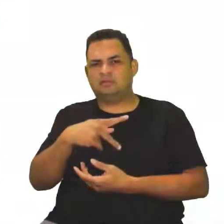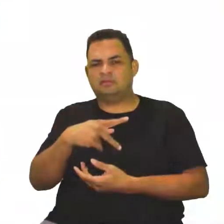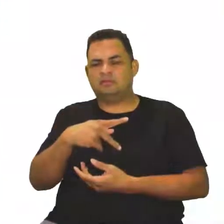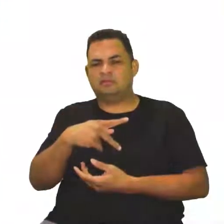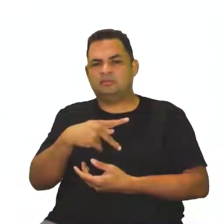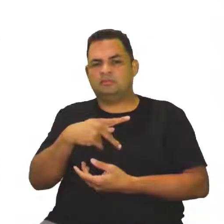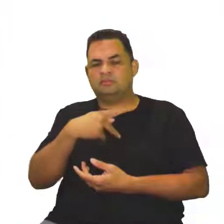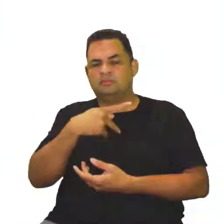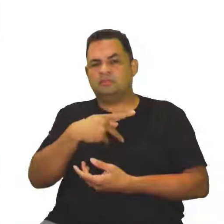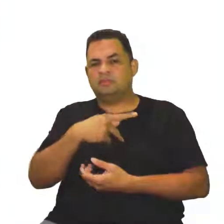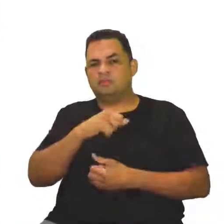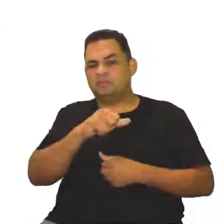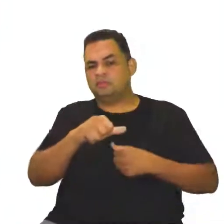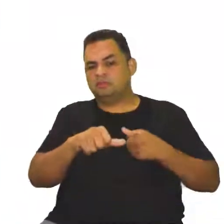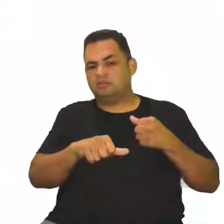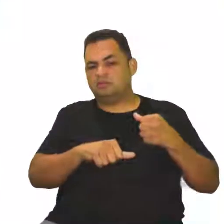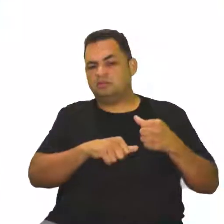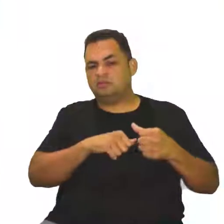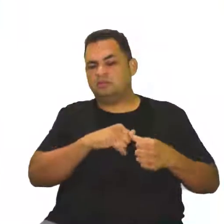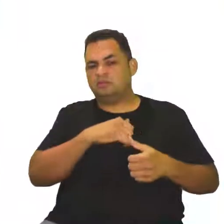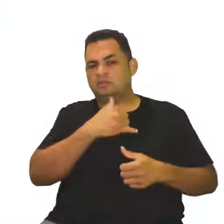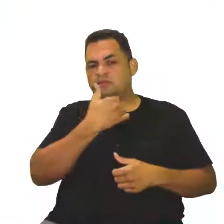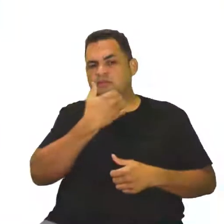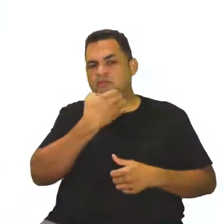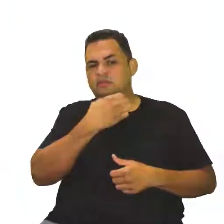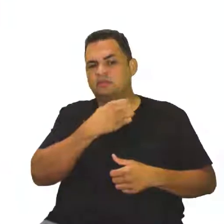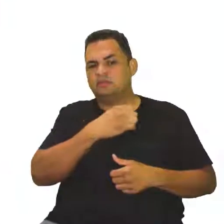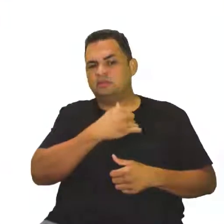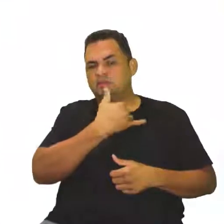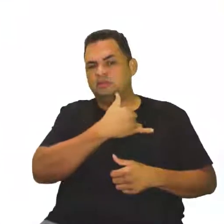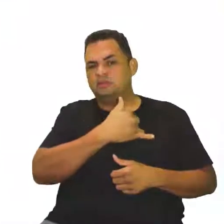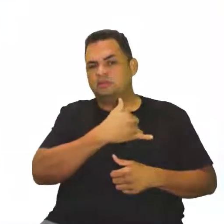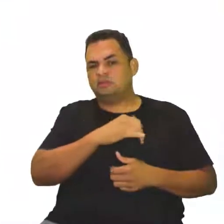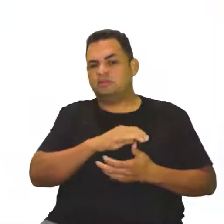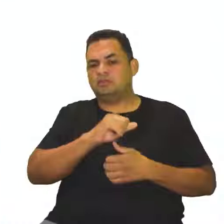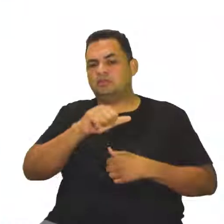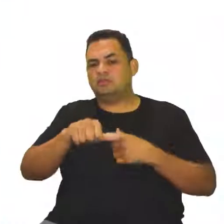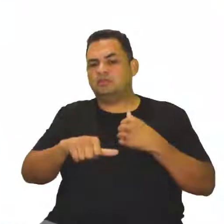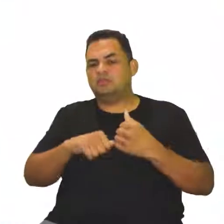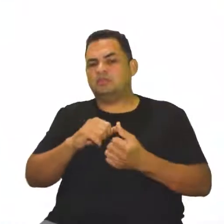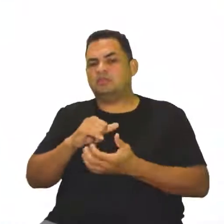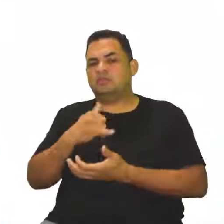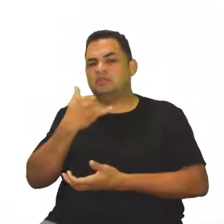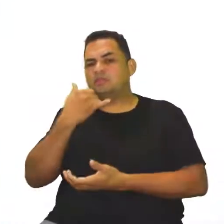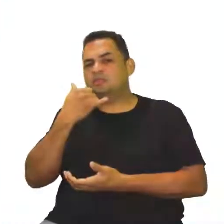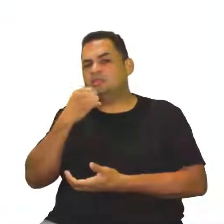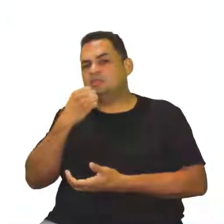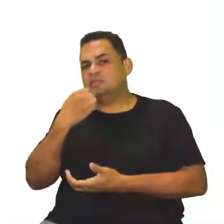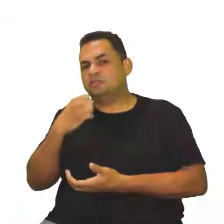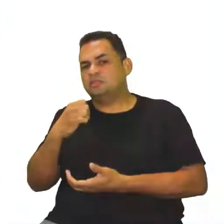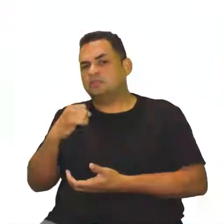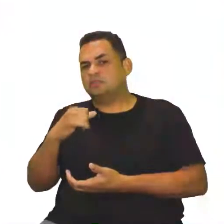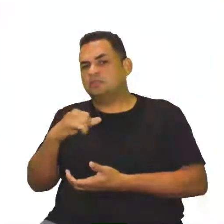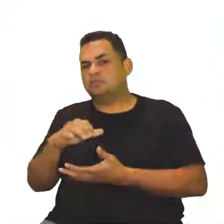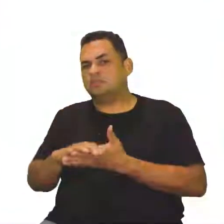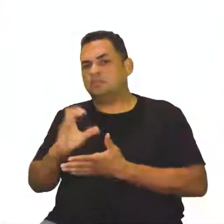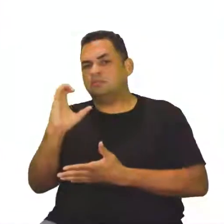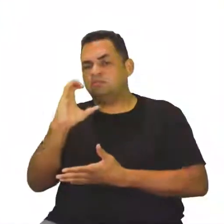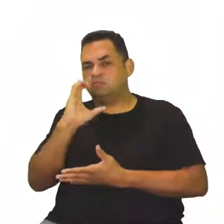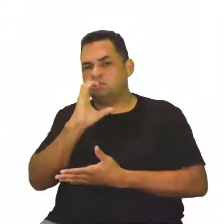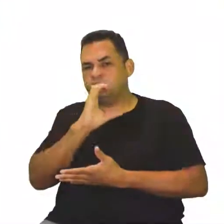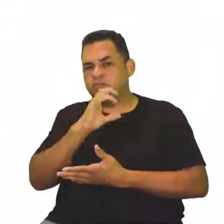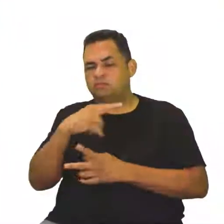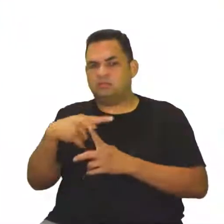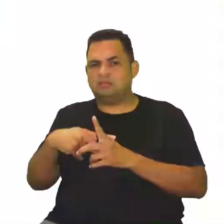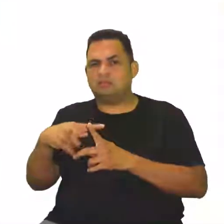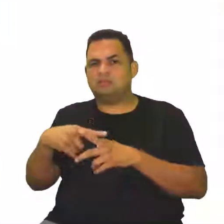a transformação da energia elétrica em energia térmica, é 2.200 watts. E para esse chuveiro